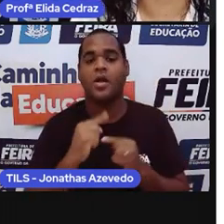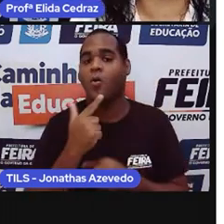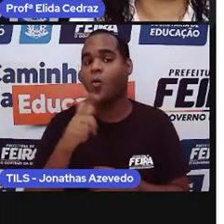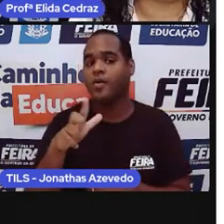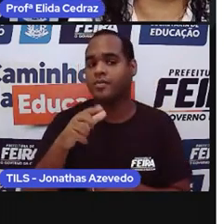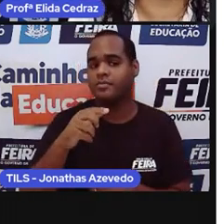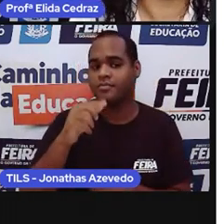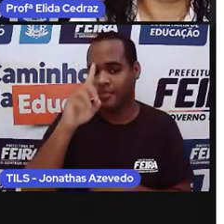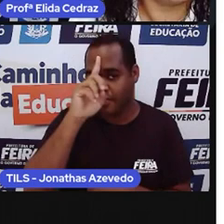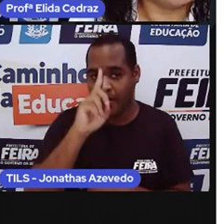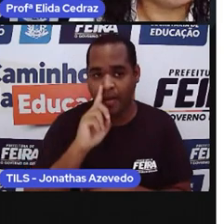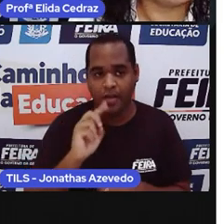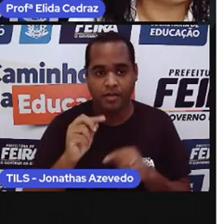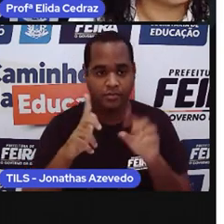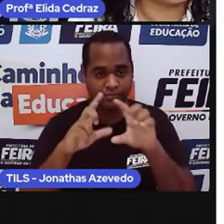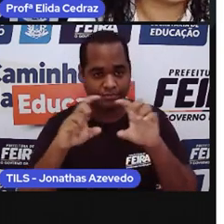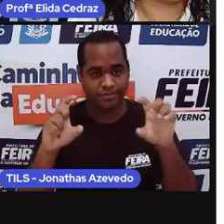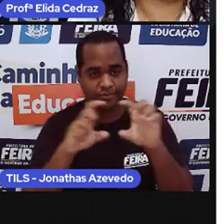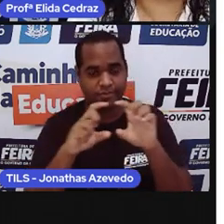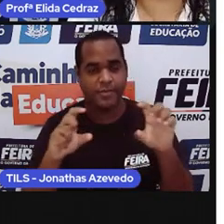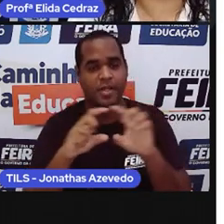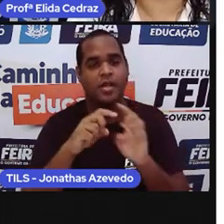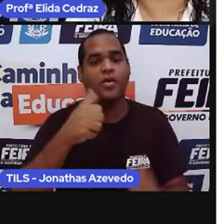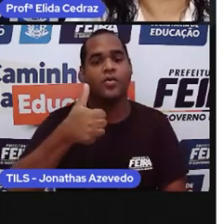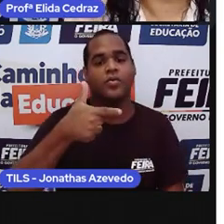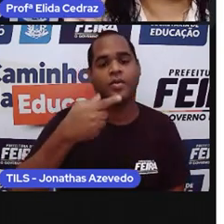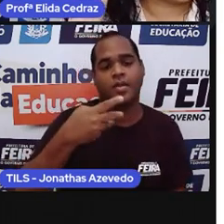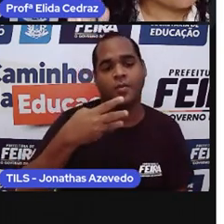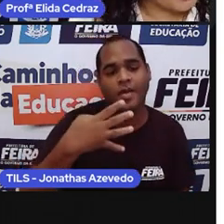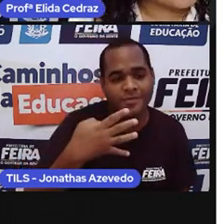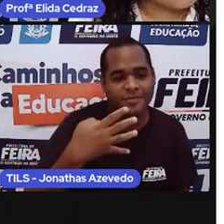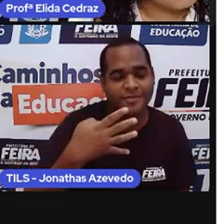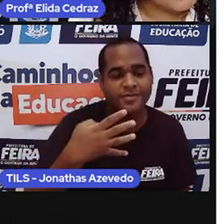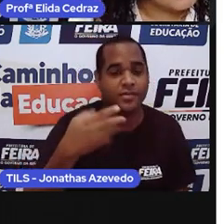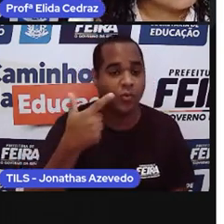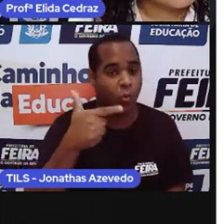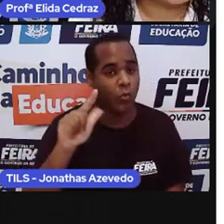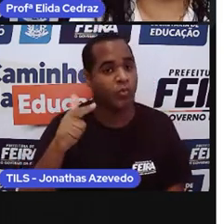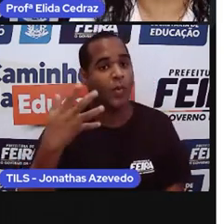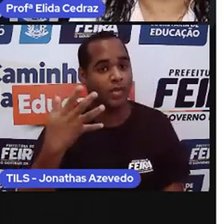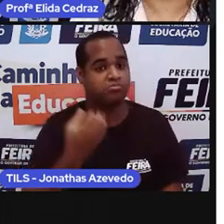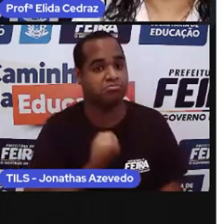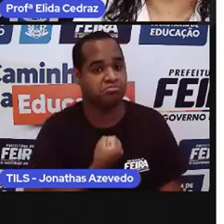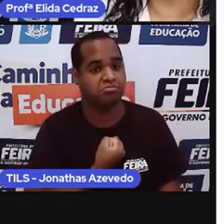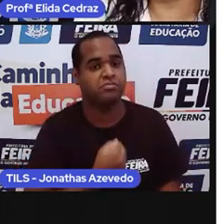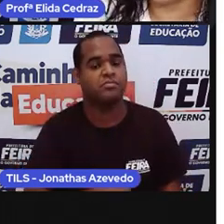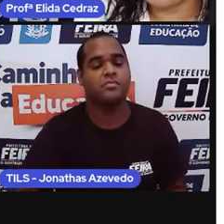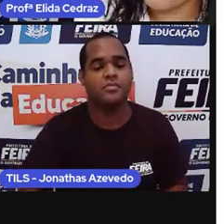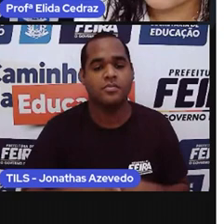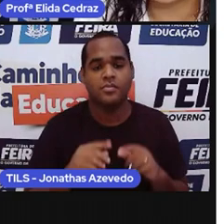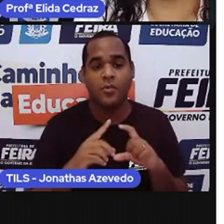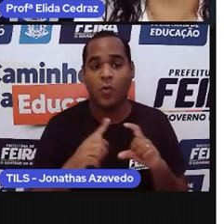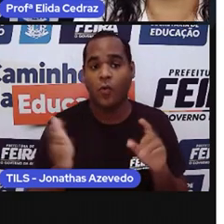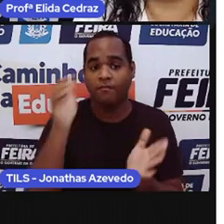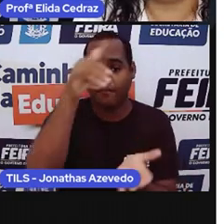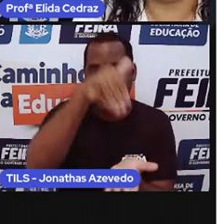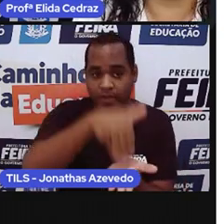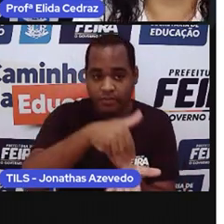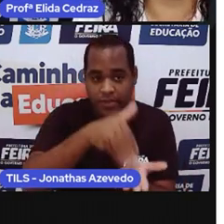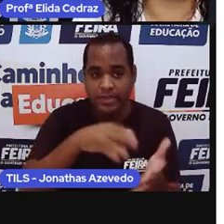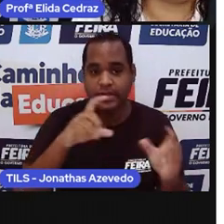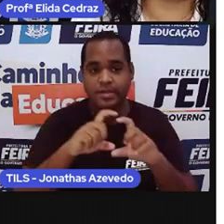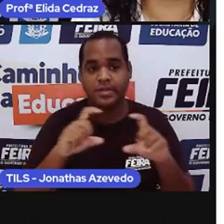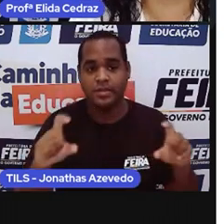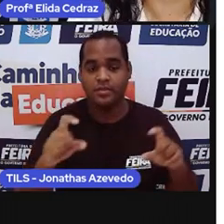amarelo, também. Um, dois, três, quatro. Mais quatro versos. E no último,